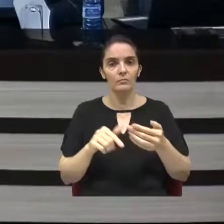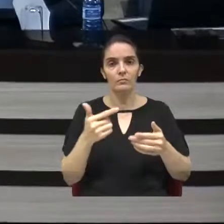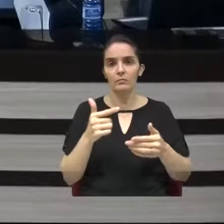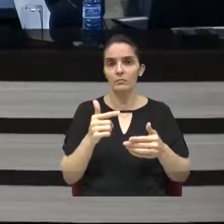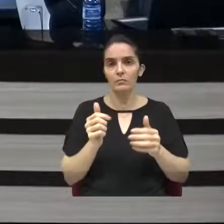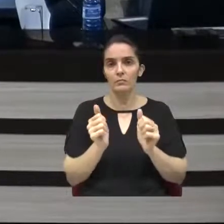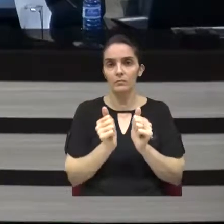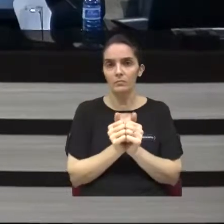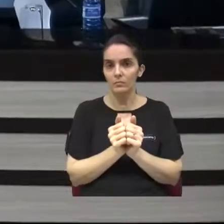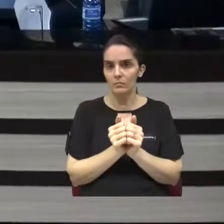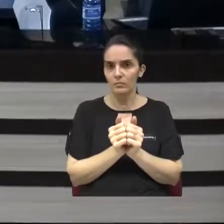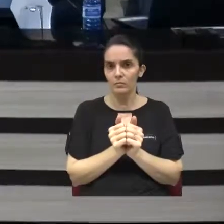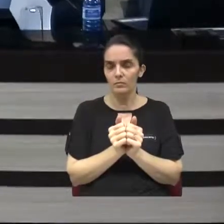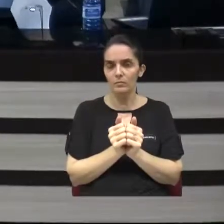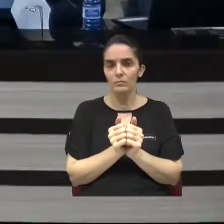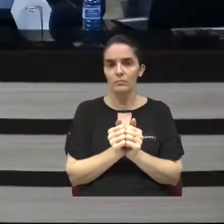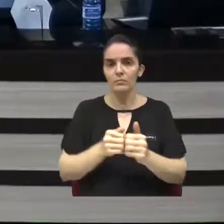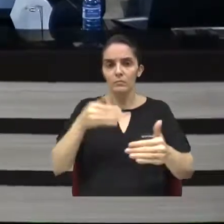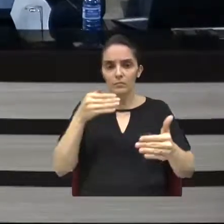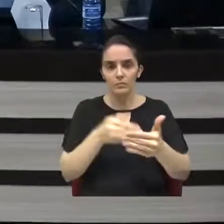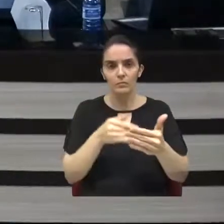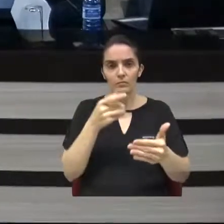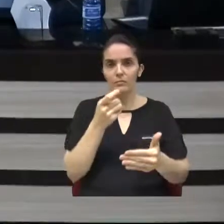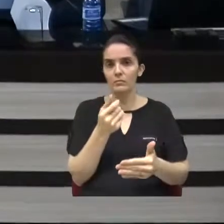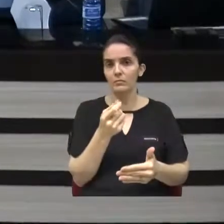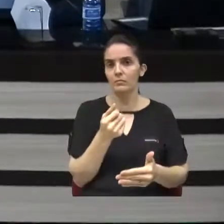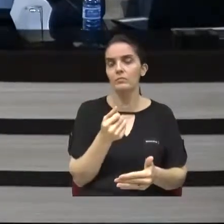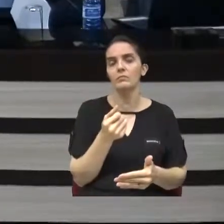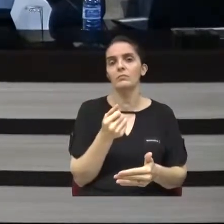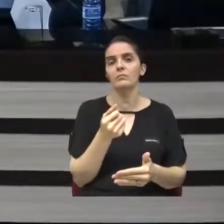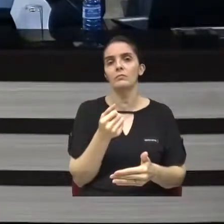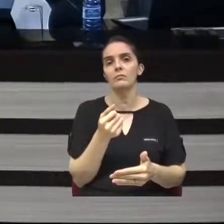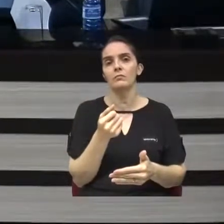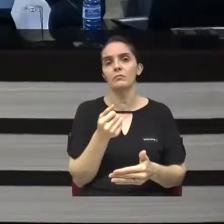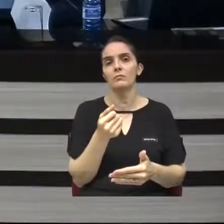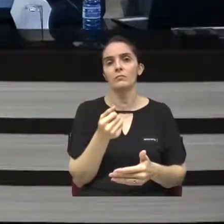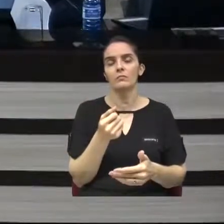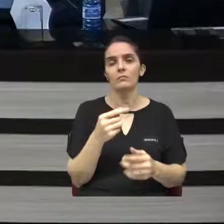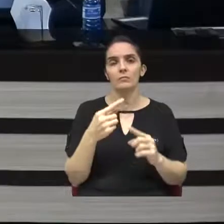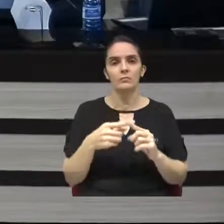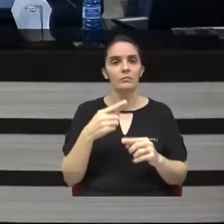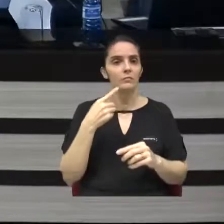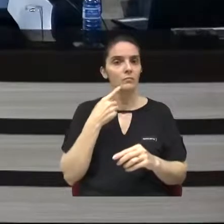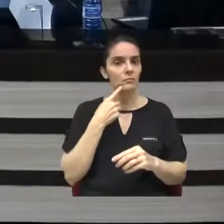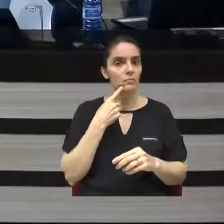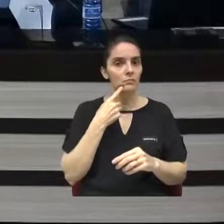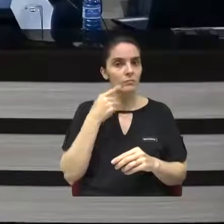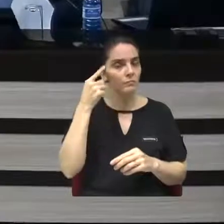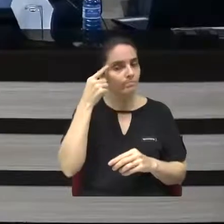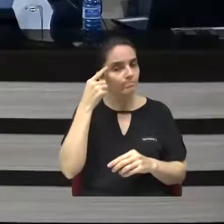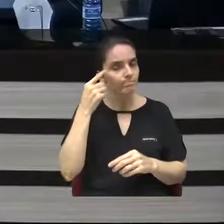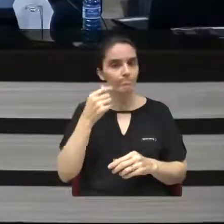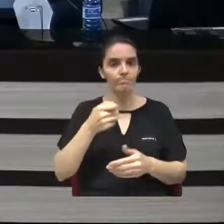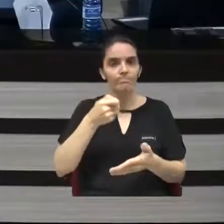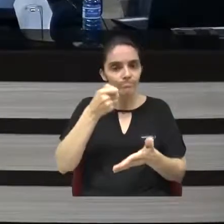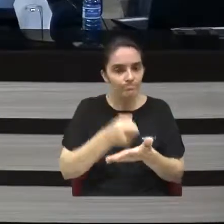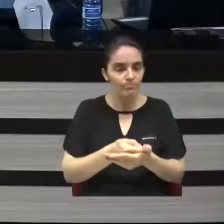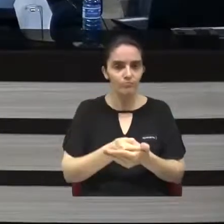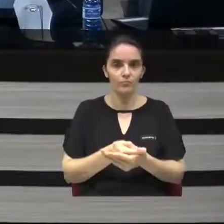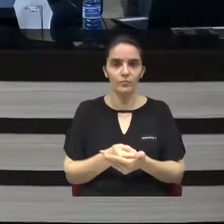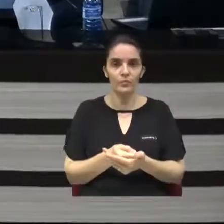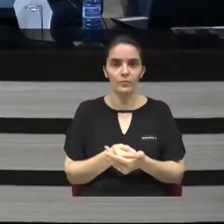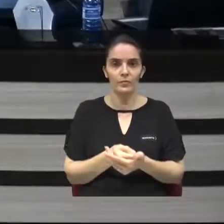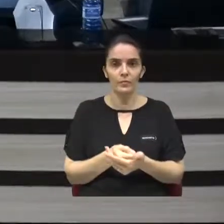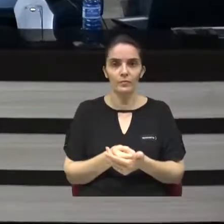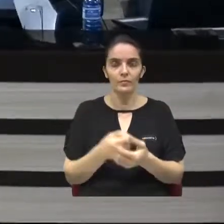de impacto orçamentário financeiro, que, no seu entender, era obrigatório, em atenção ao que dispõe